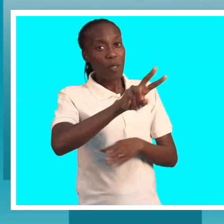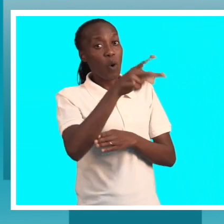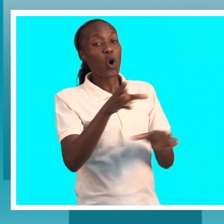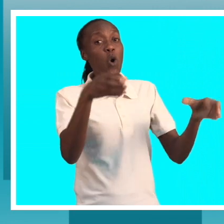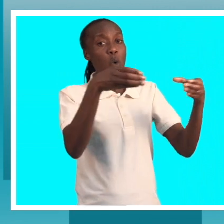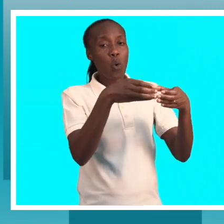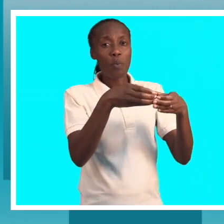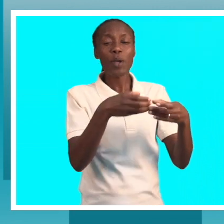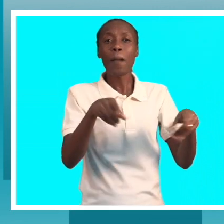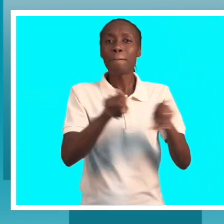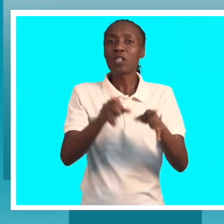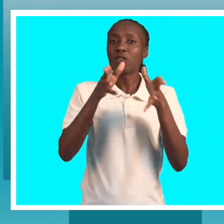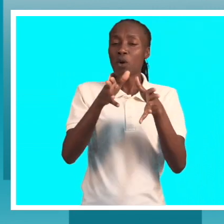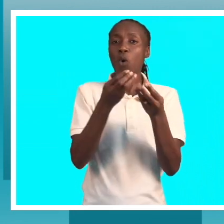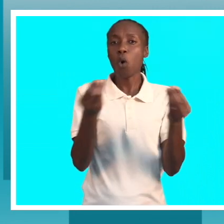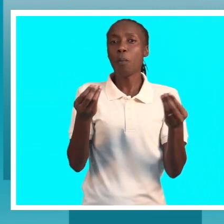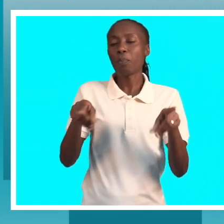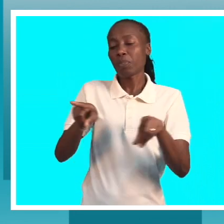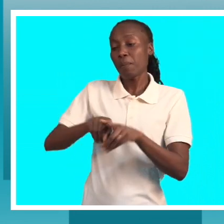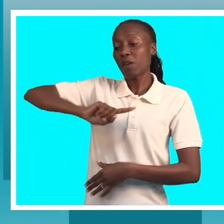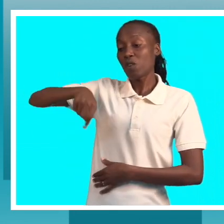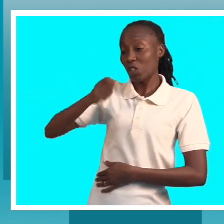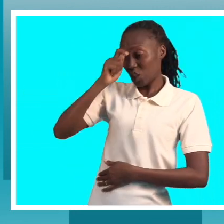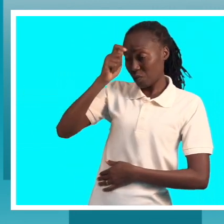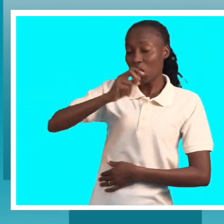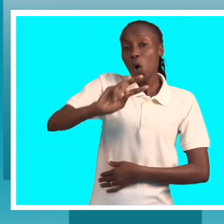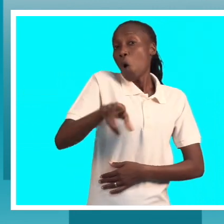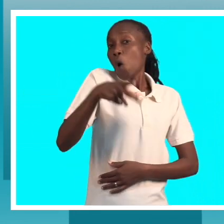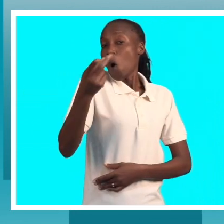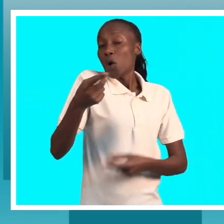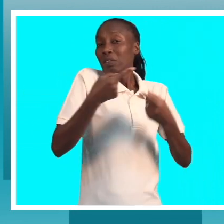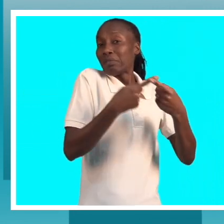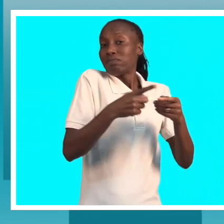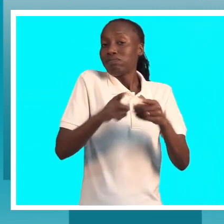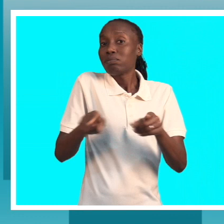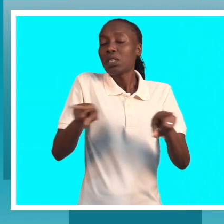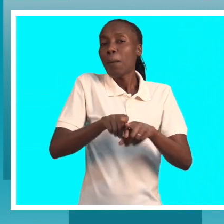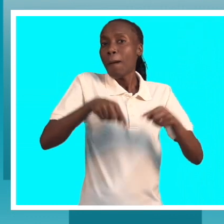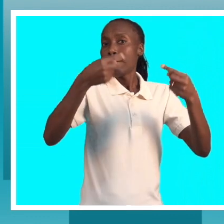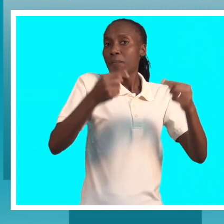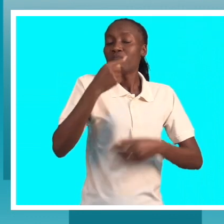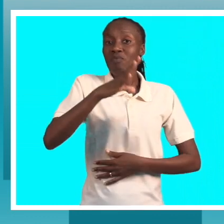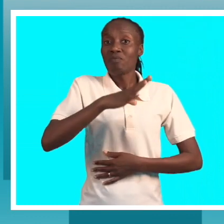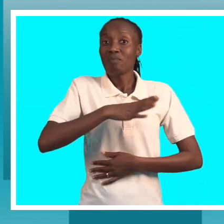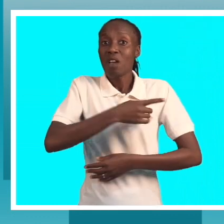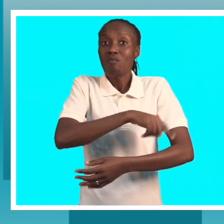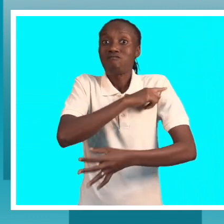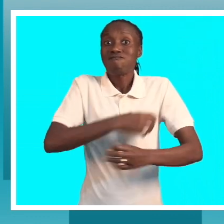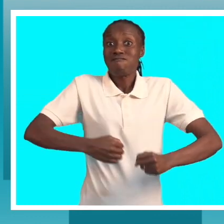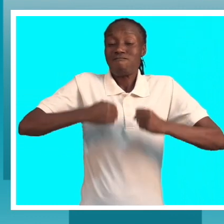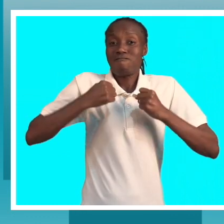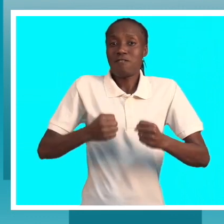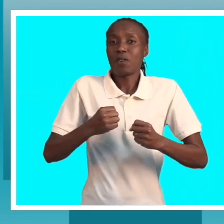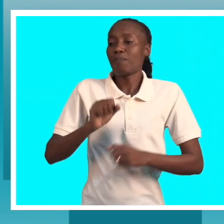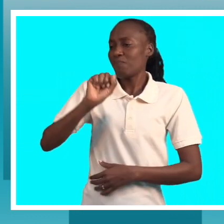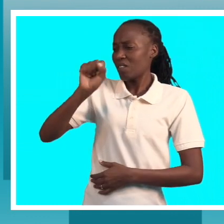mesma maneira como a gente respeita qualquer outro adversário que tem um certo peso, como o Colosso.